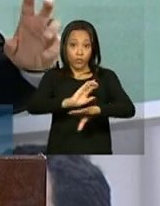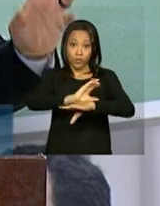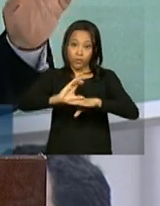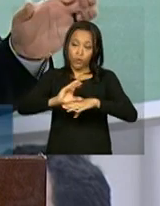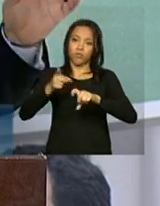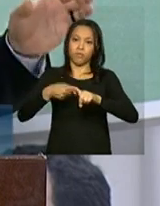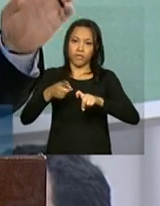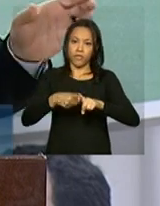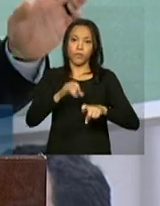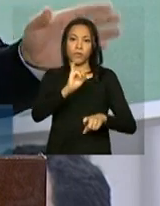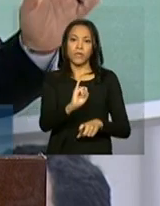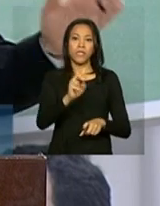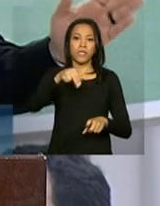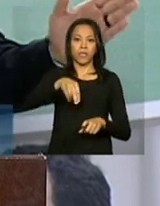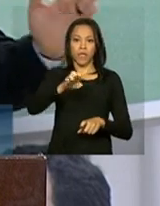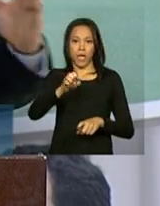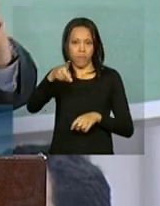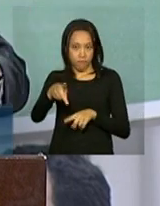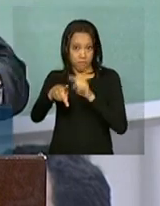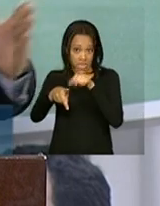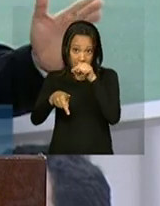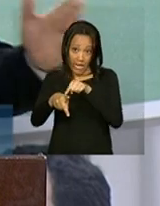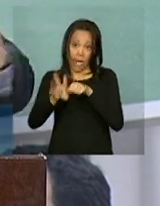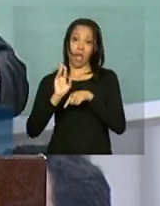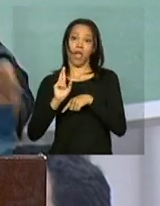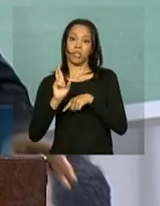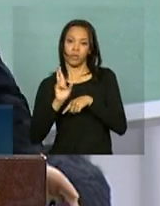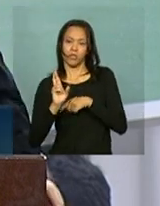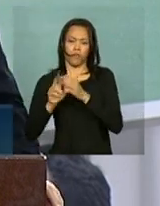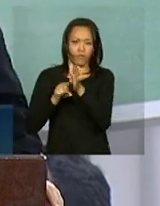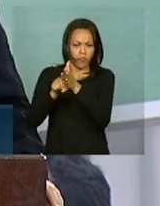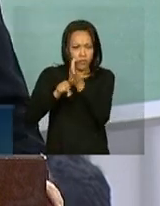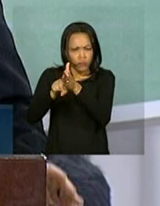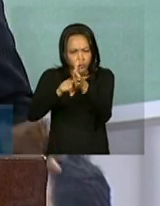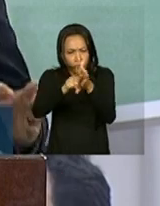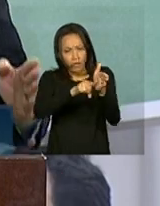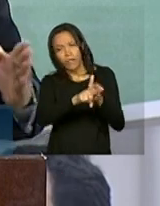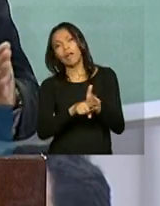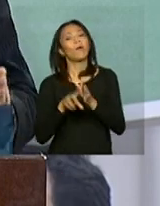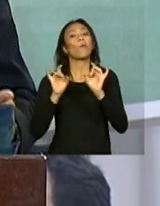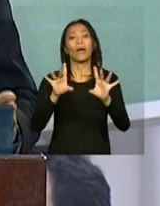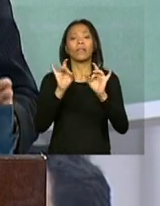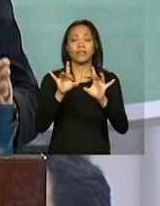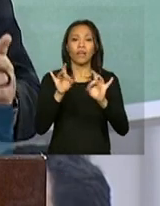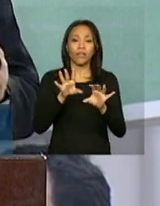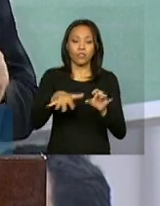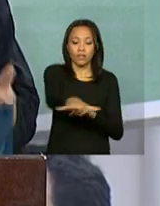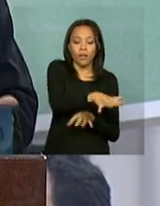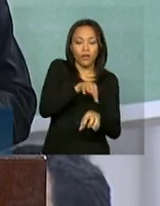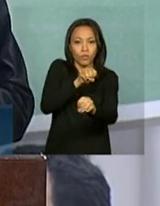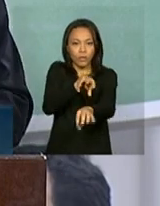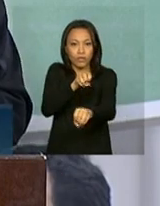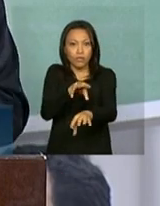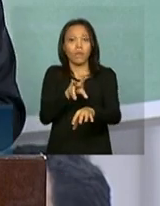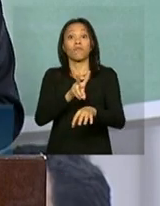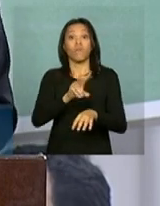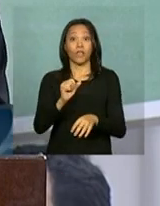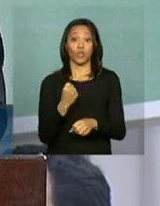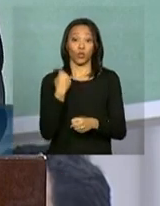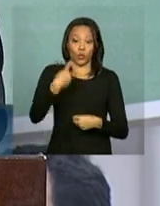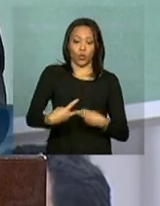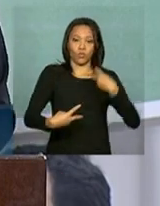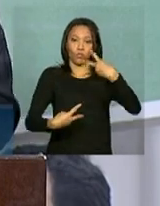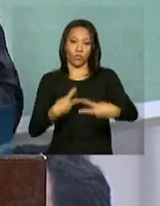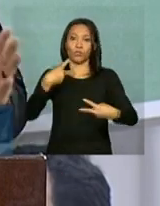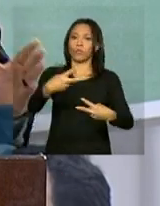nossa instituição que há 75 anos faz a avaliação da qualidade da educação, nós teremos agora uma avaliação a cada